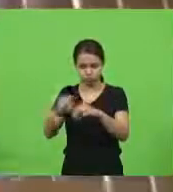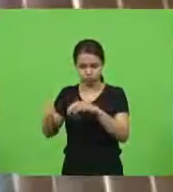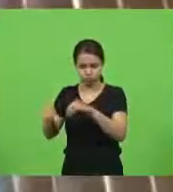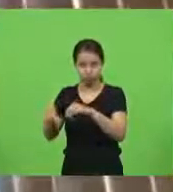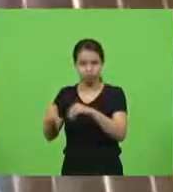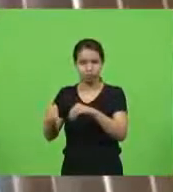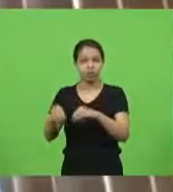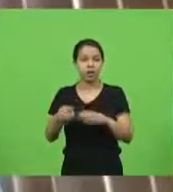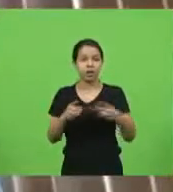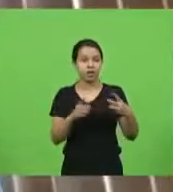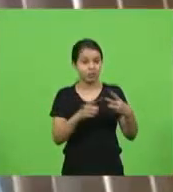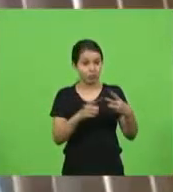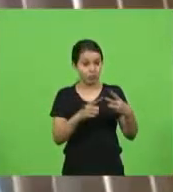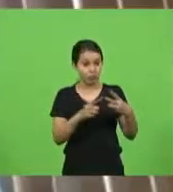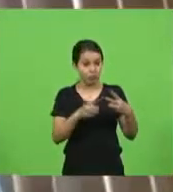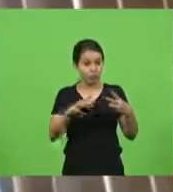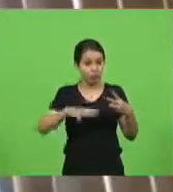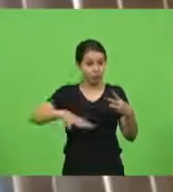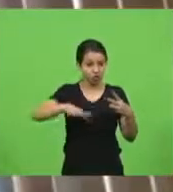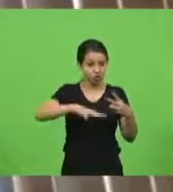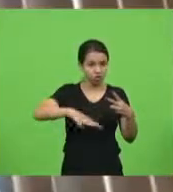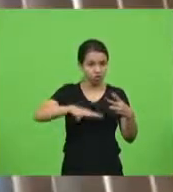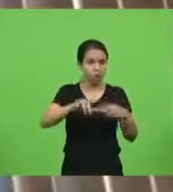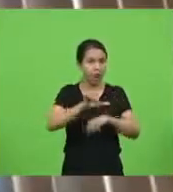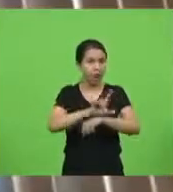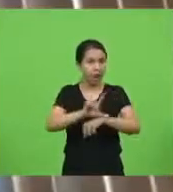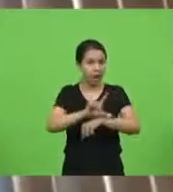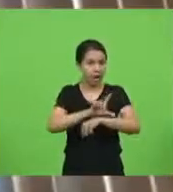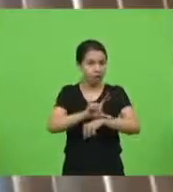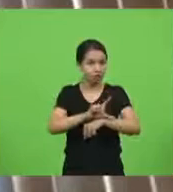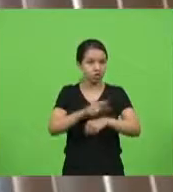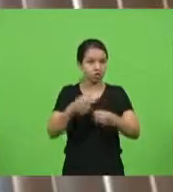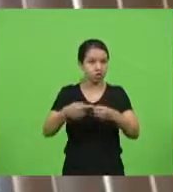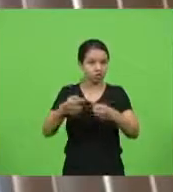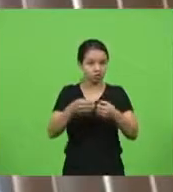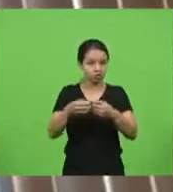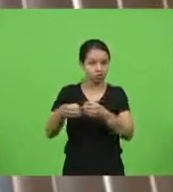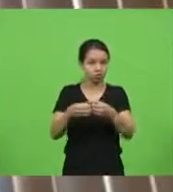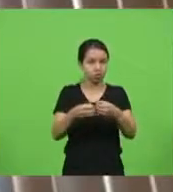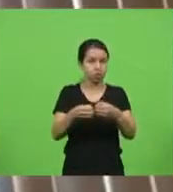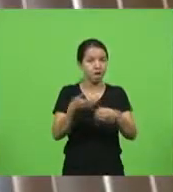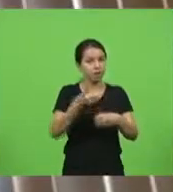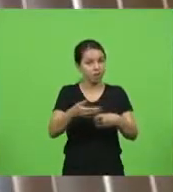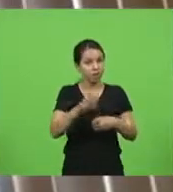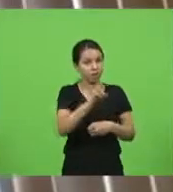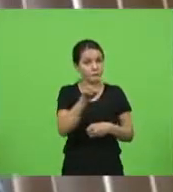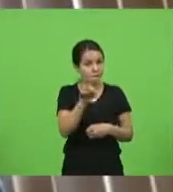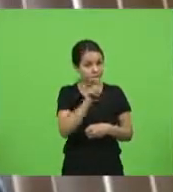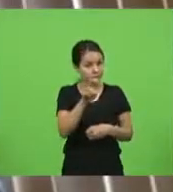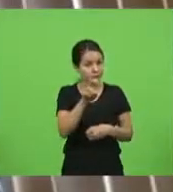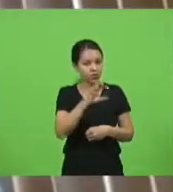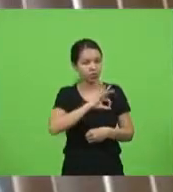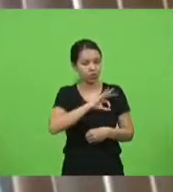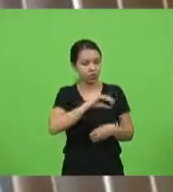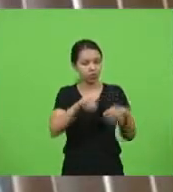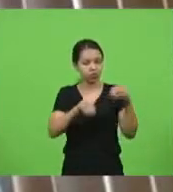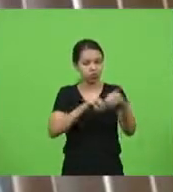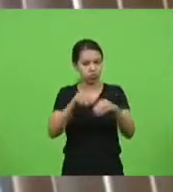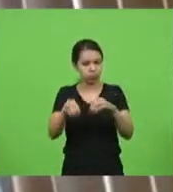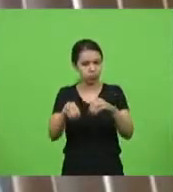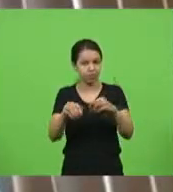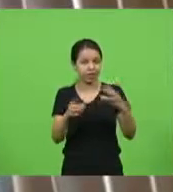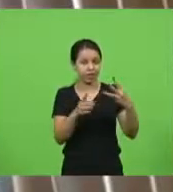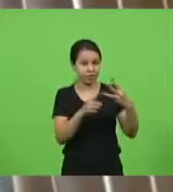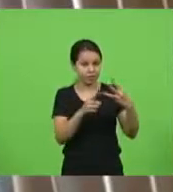e municípios ao redor, 55 policiais militares. A terceira região policial militar, que é